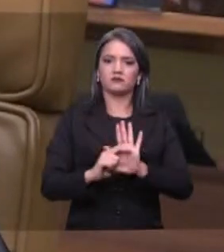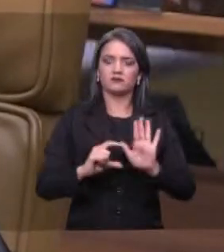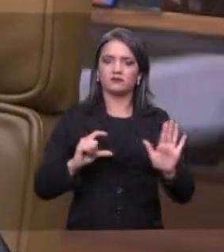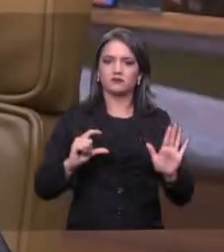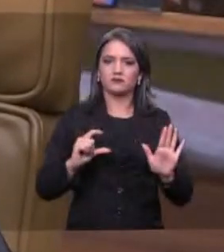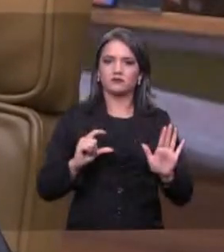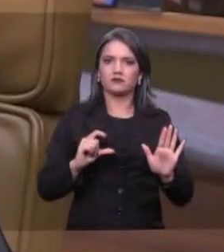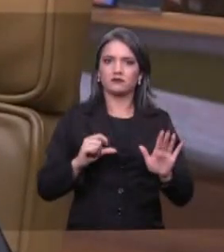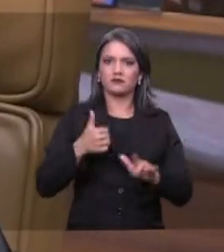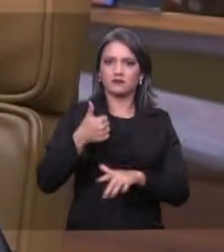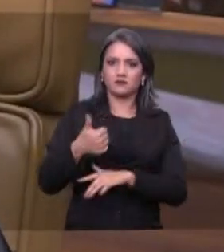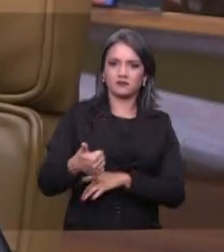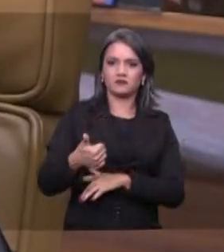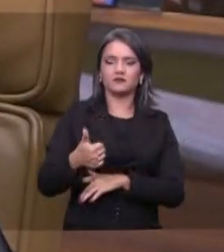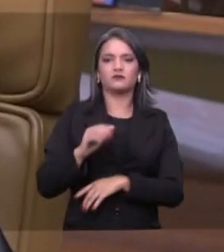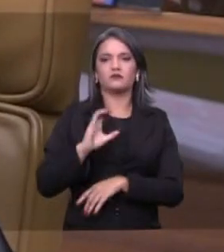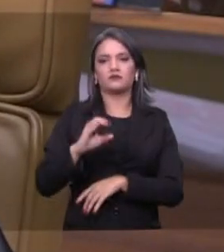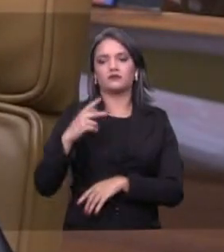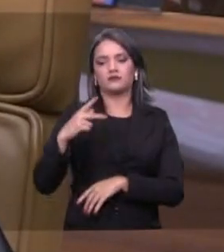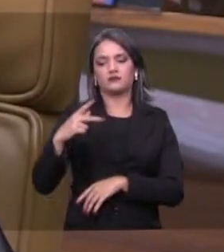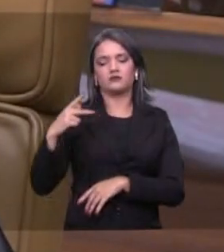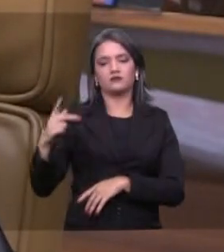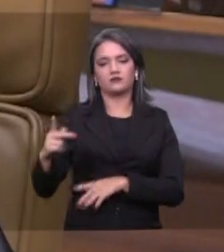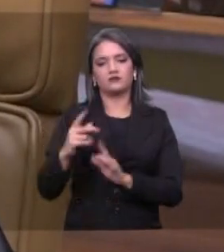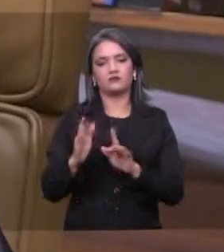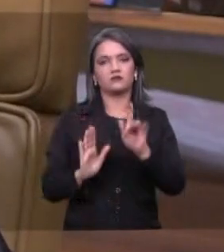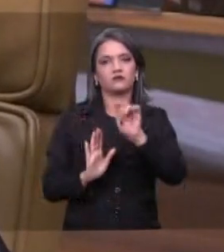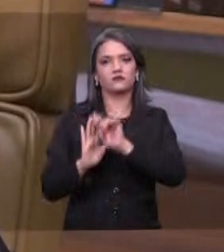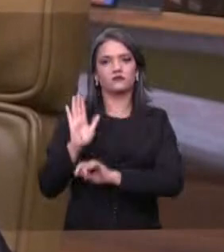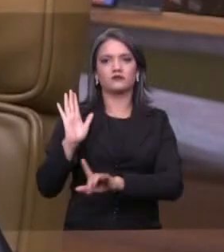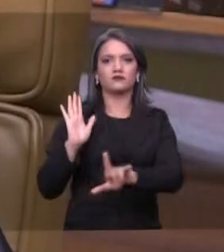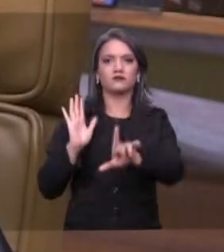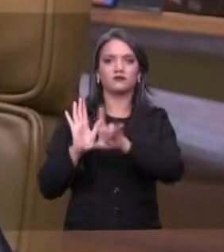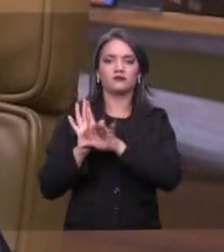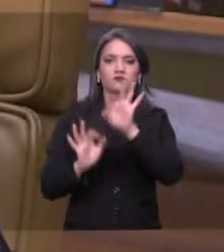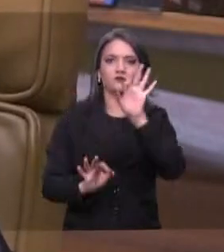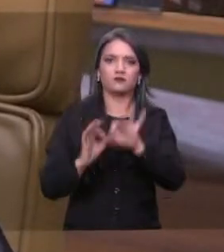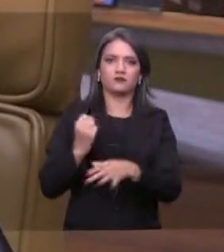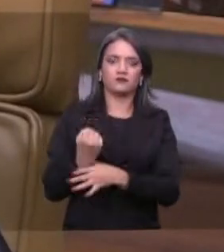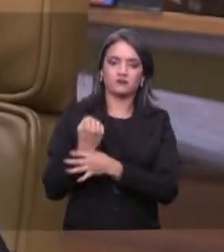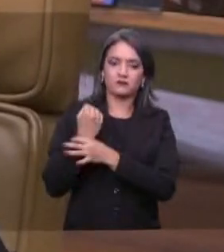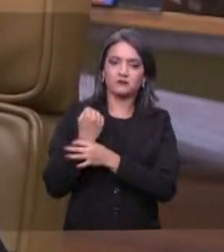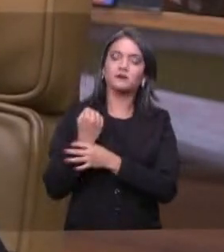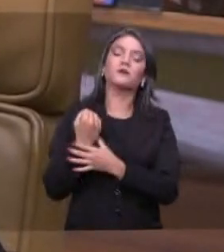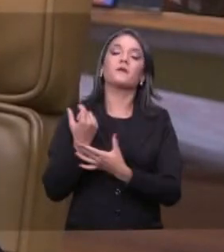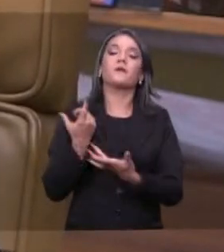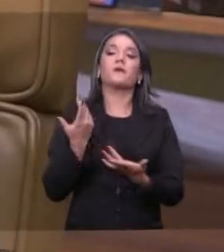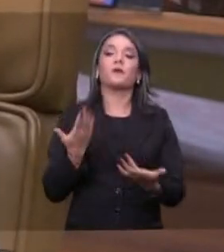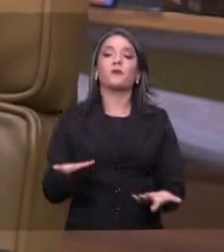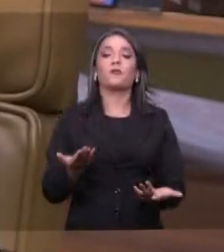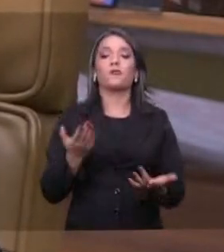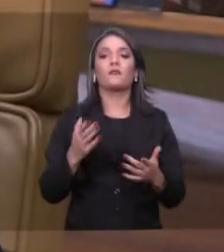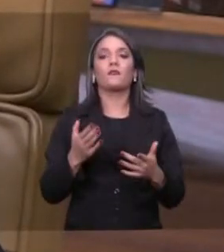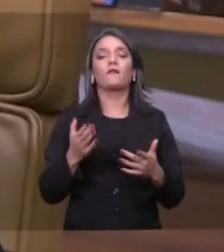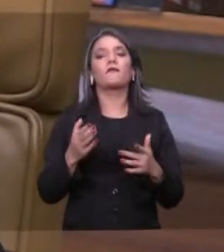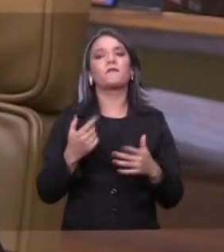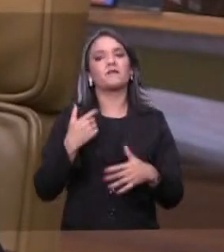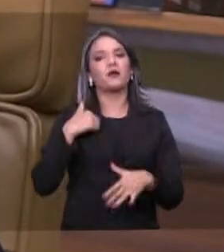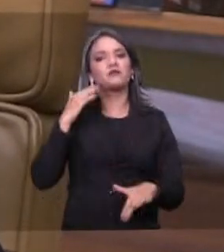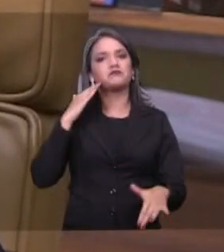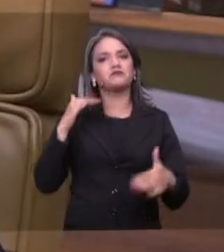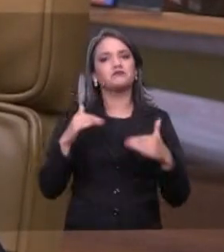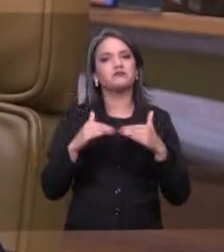parágrafo 1º do CPP na redação dada pela Lei do Juiz das Garantias. No ponto, acompanho